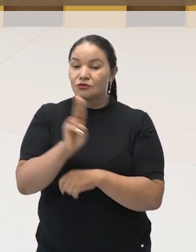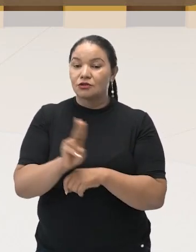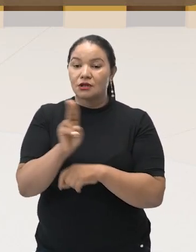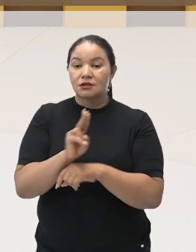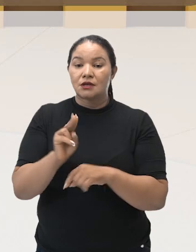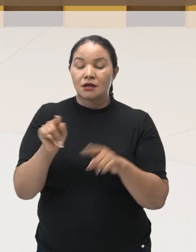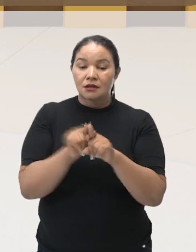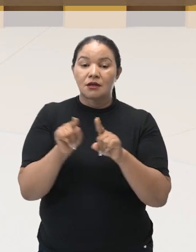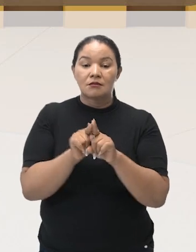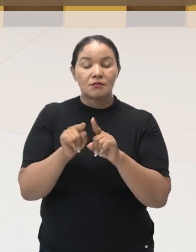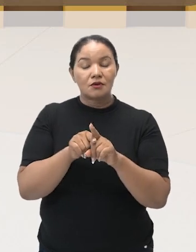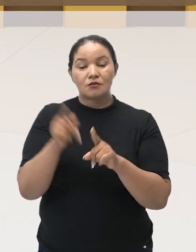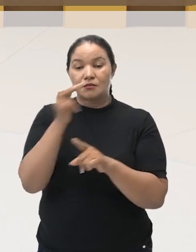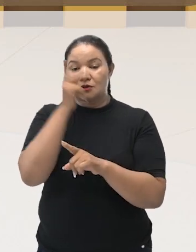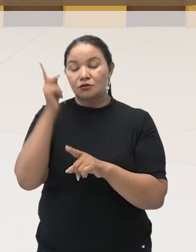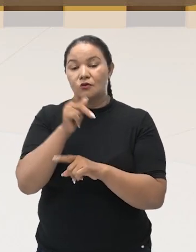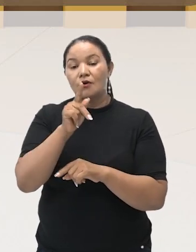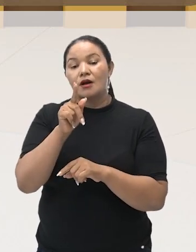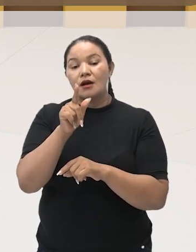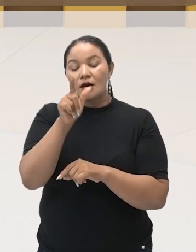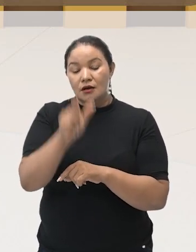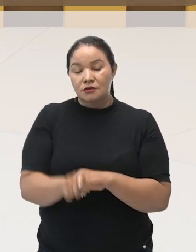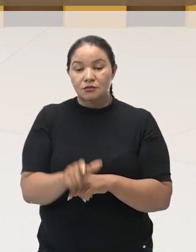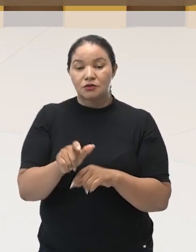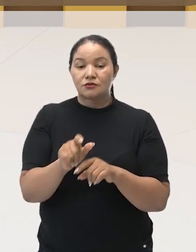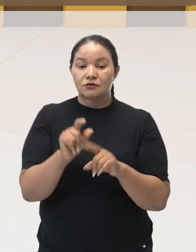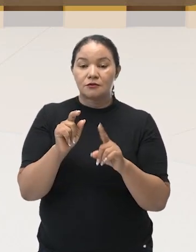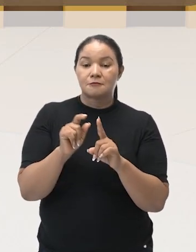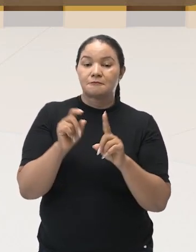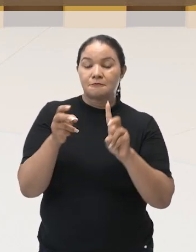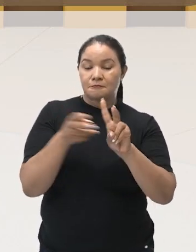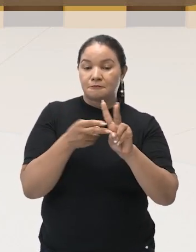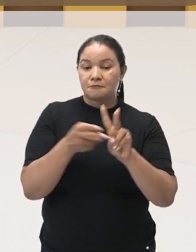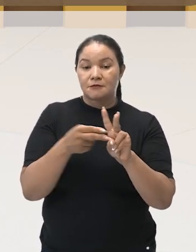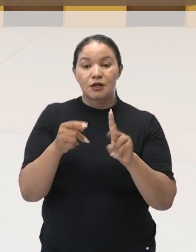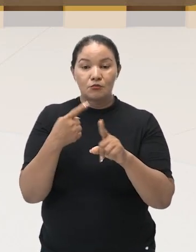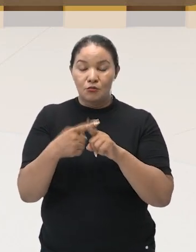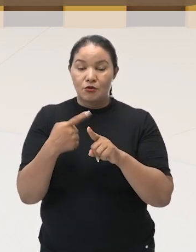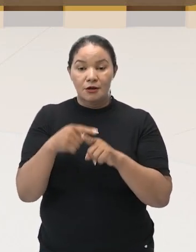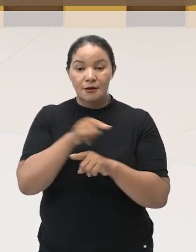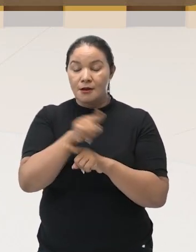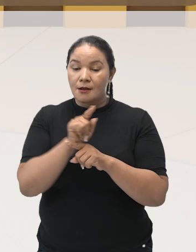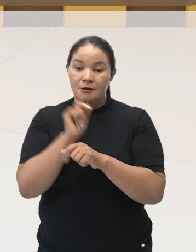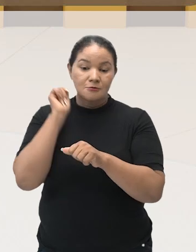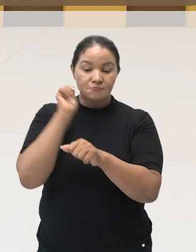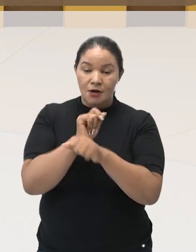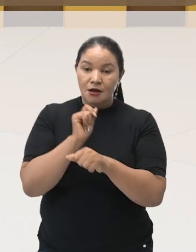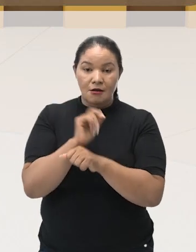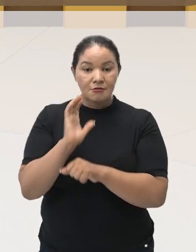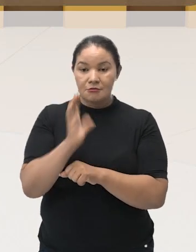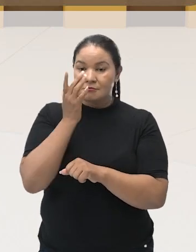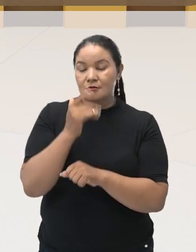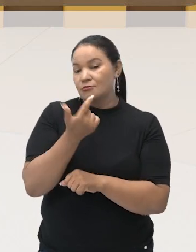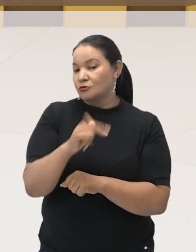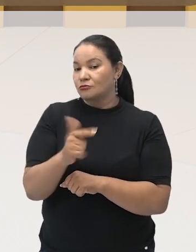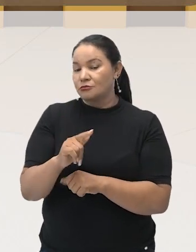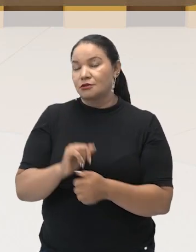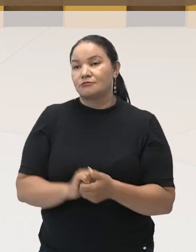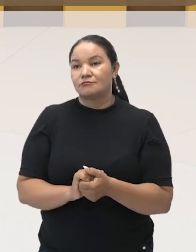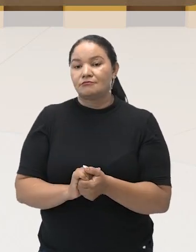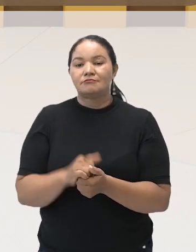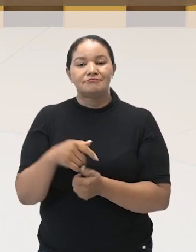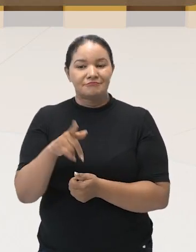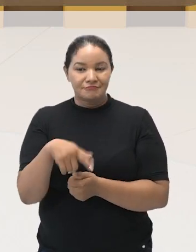as sociedades não estão paradas no tempo. E aí, nós podemos dizer, sim, eles